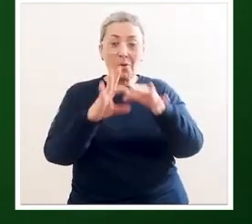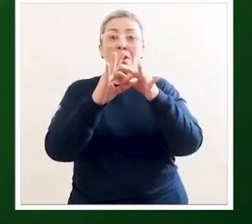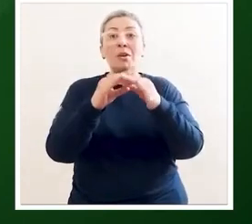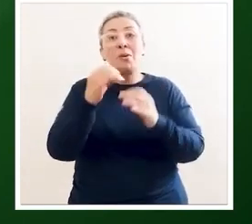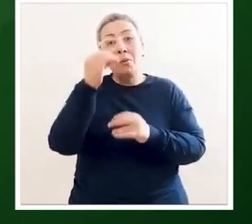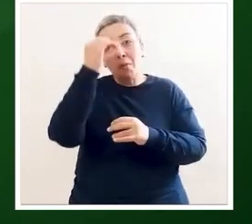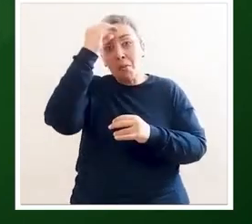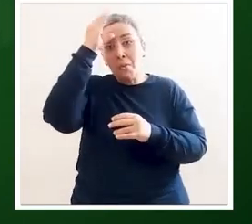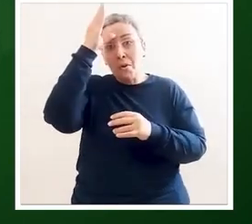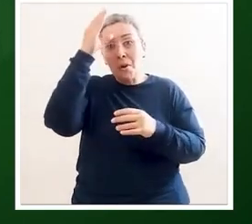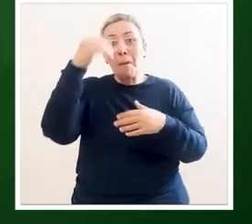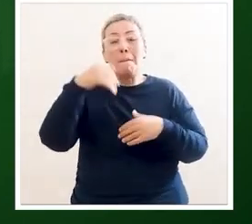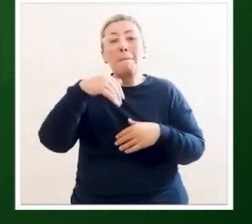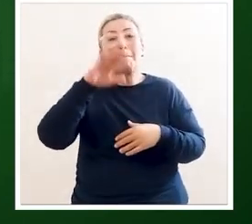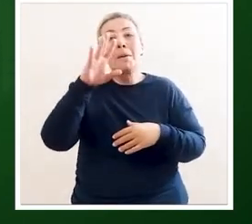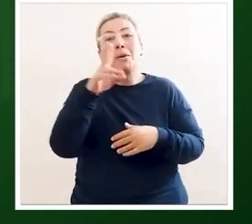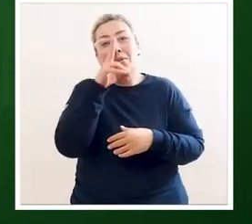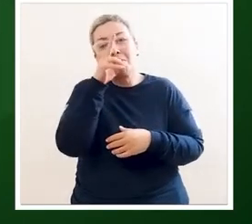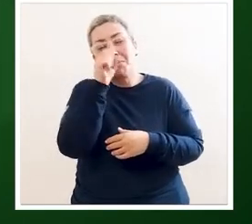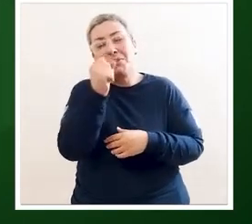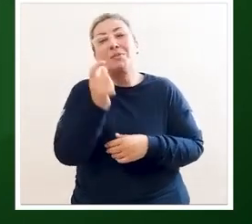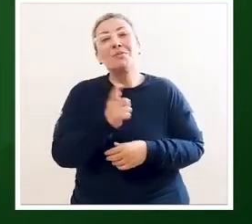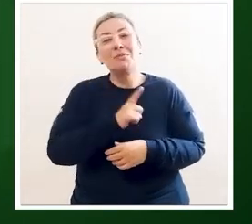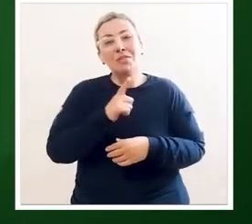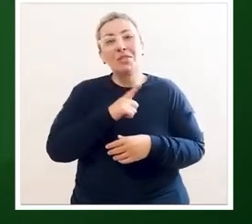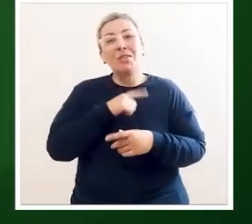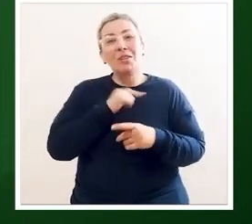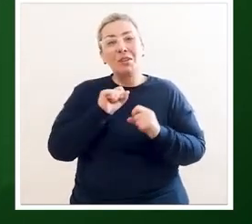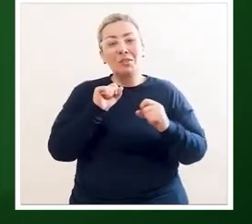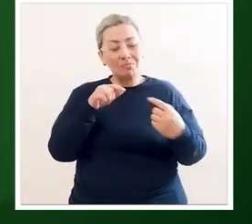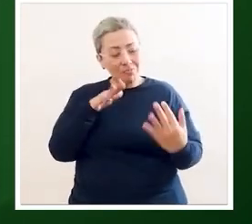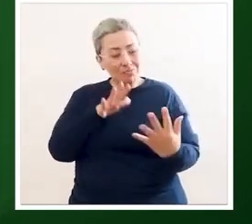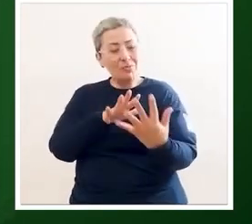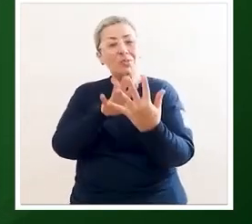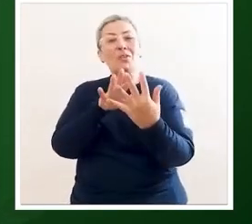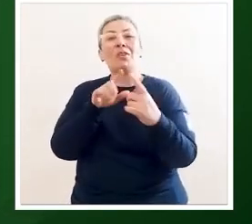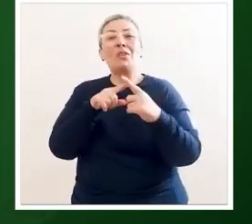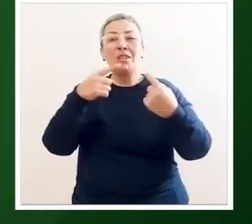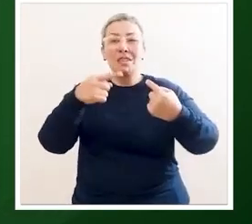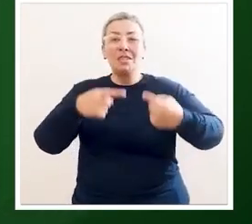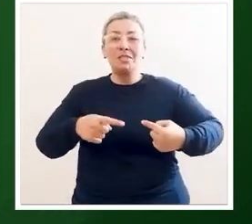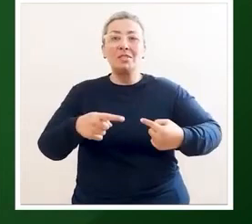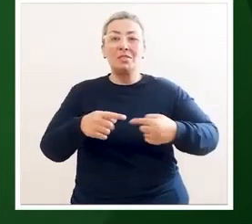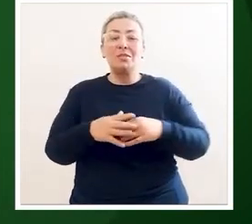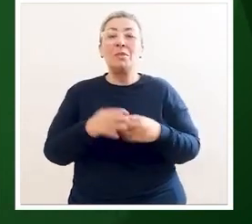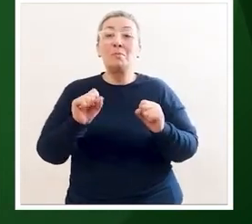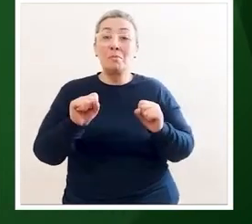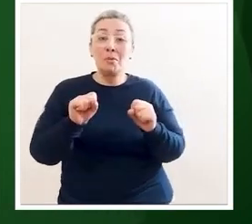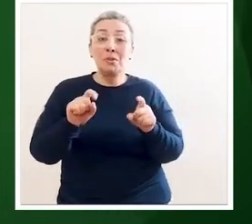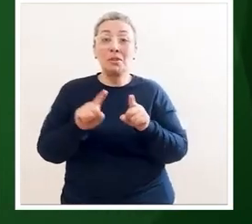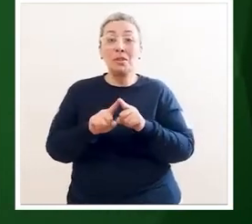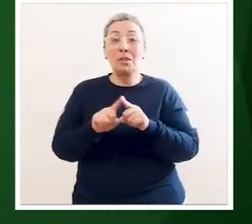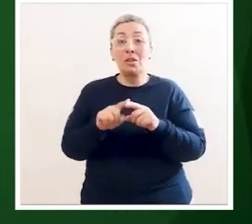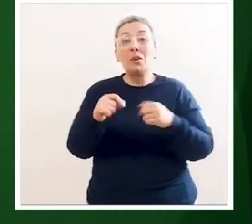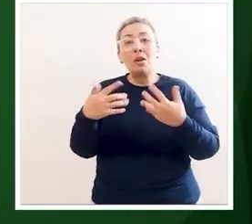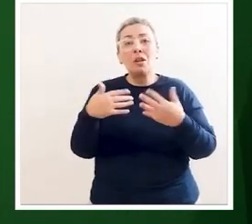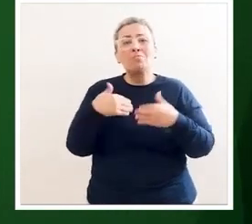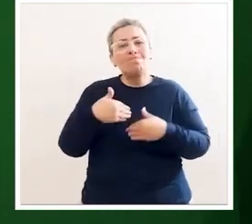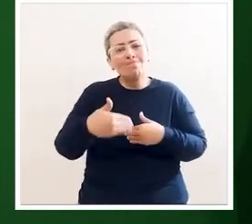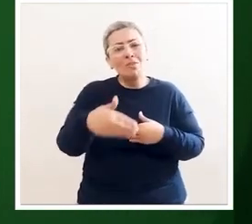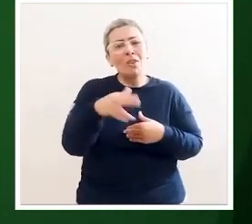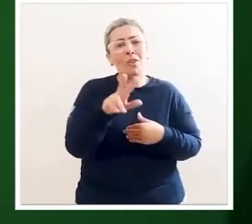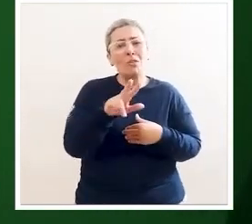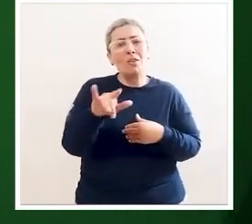unimos nossos conhecimentos ficamos mais fortes frente aos nossos desafios que